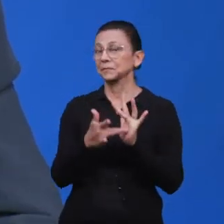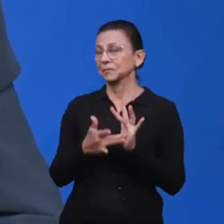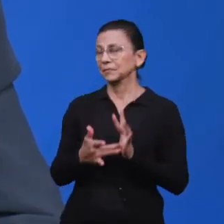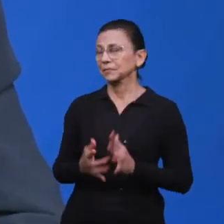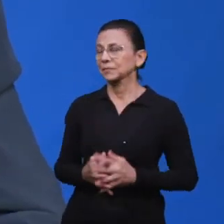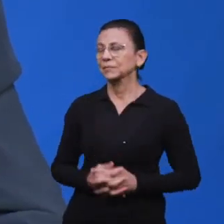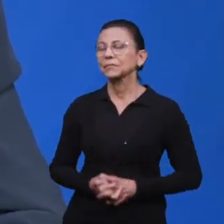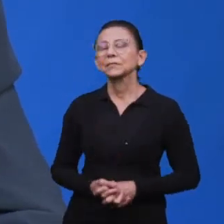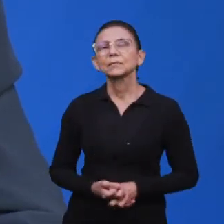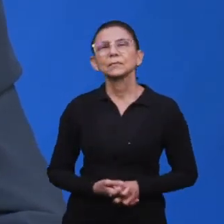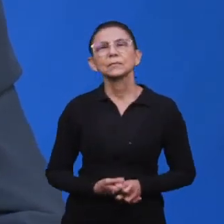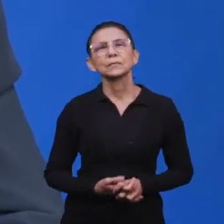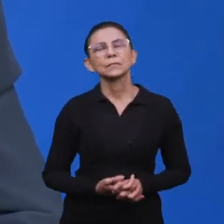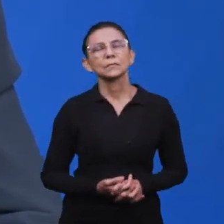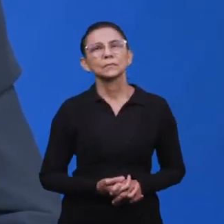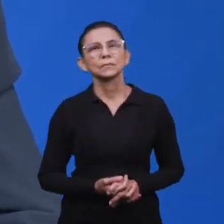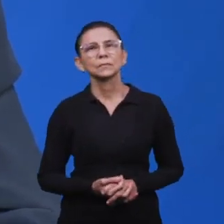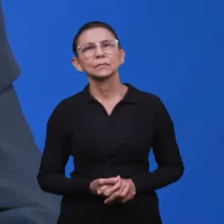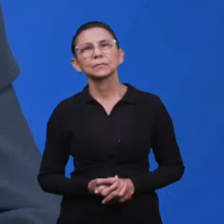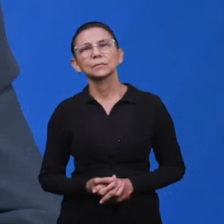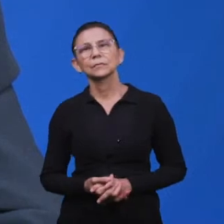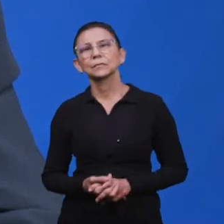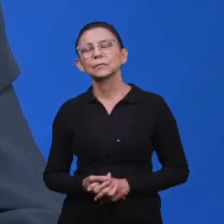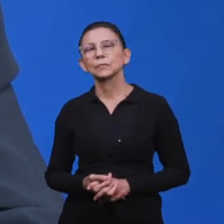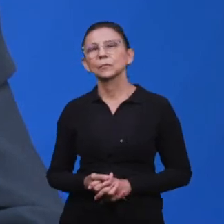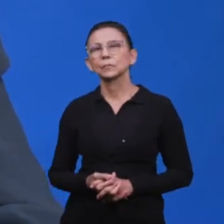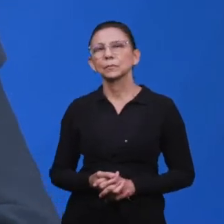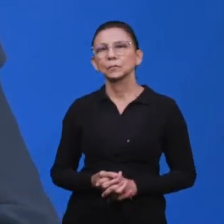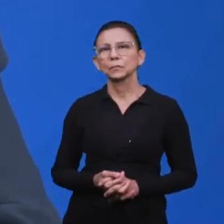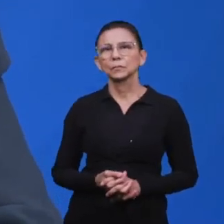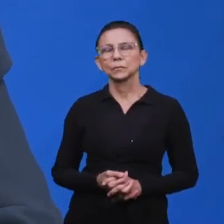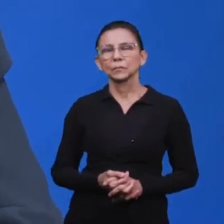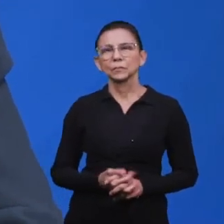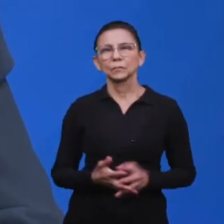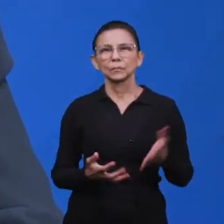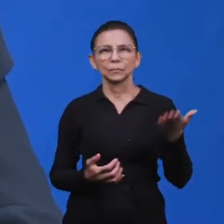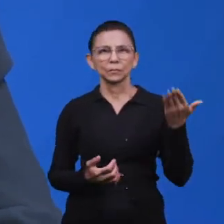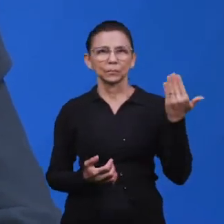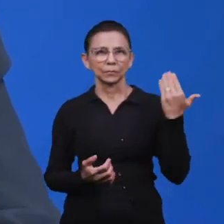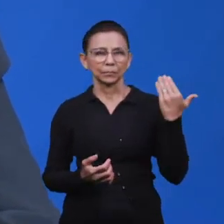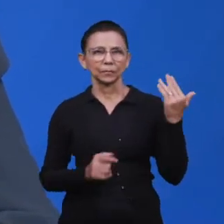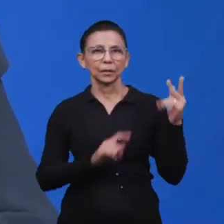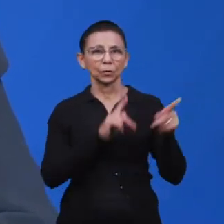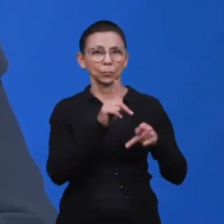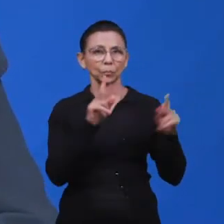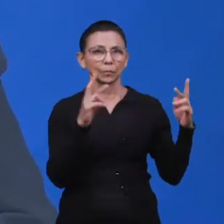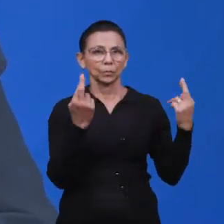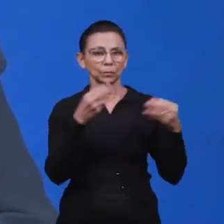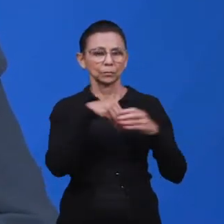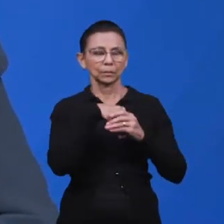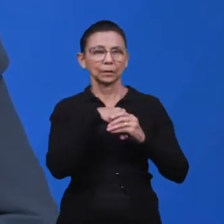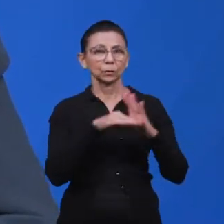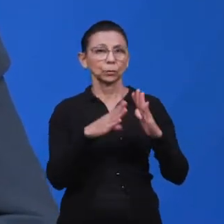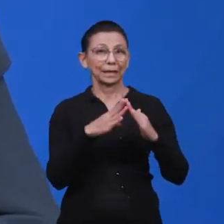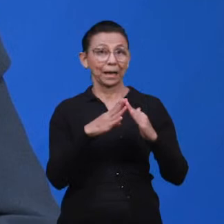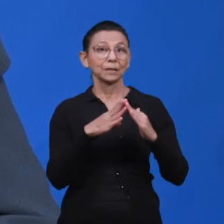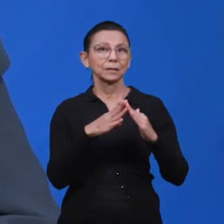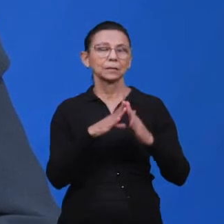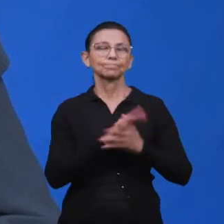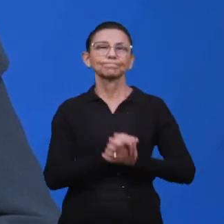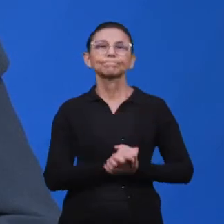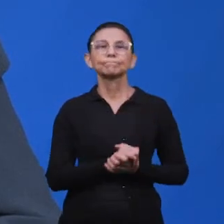isso, porque ali naquela expressão, onde estavam ali os irmãos, o povo reunido dentro das casas, eles